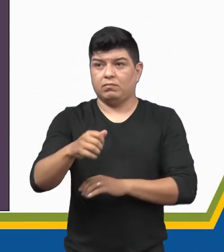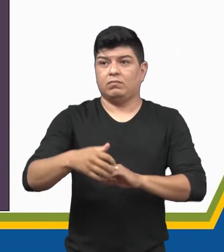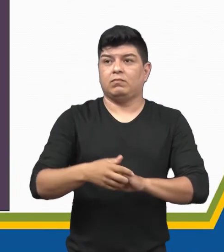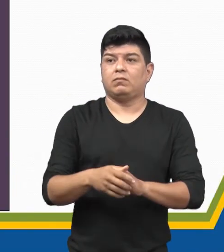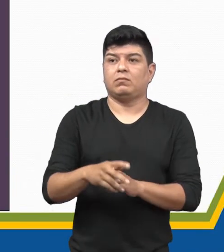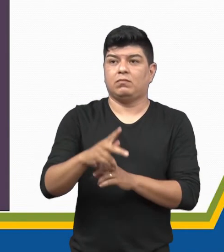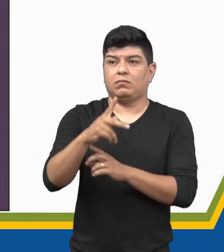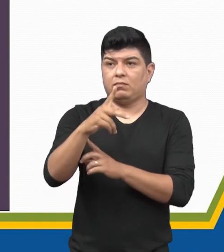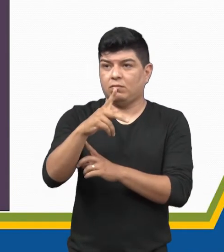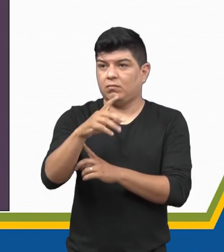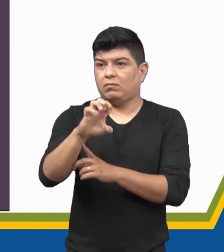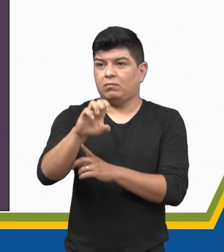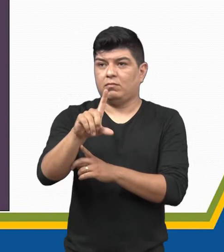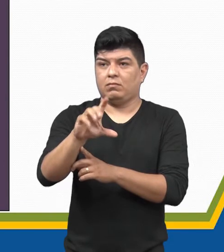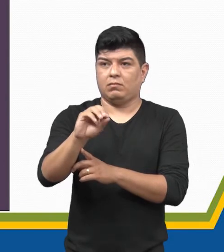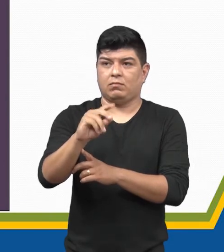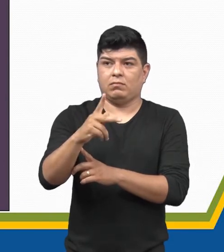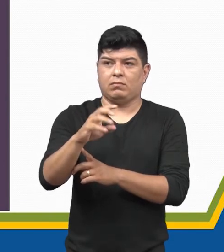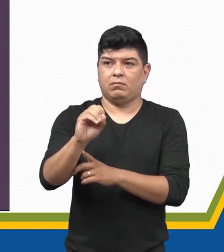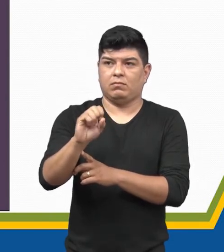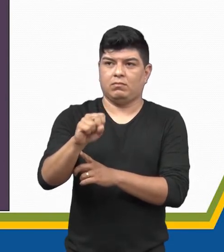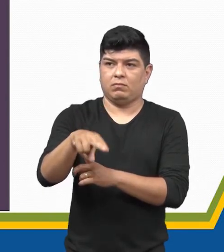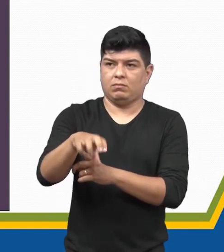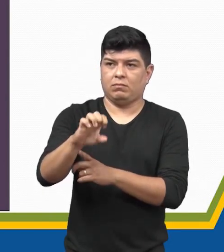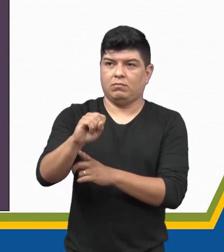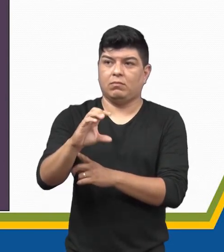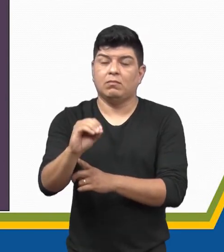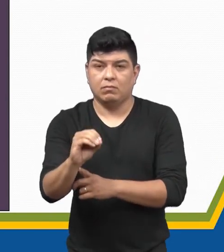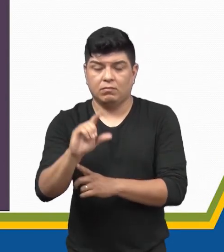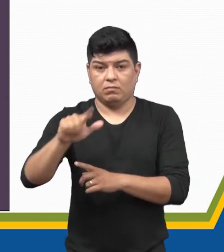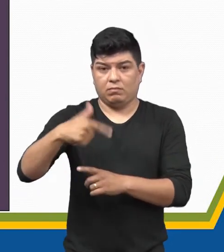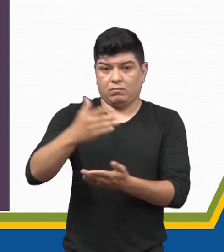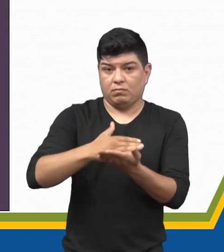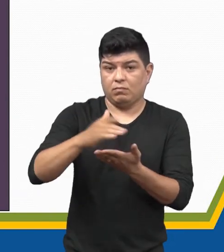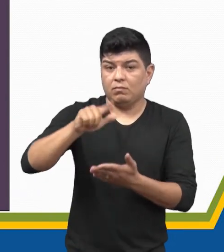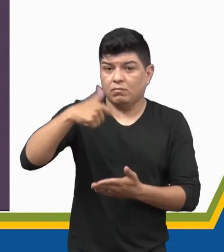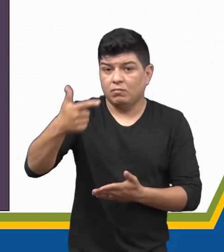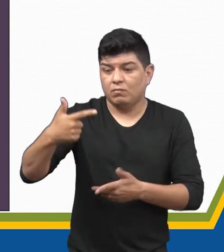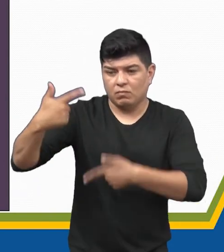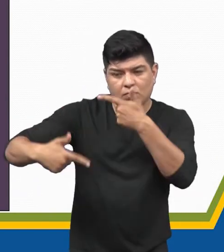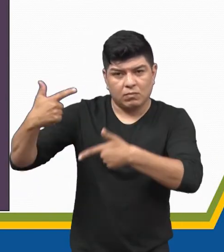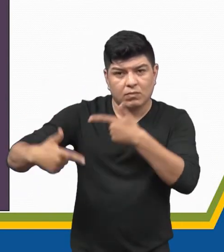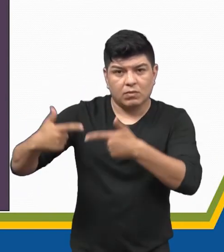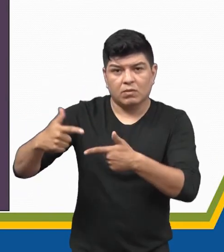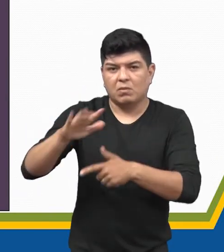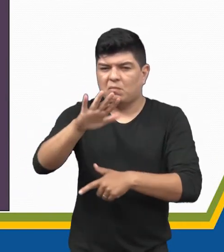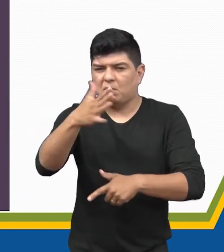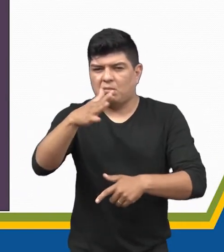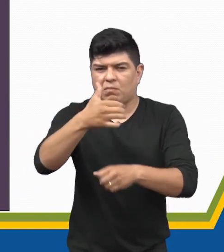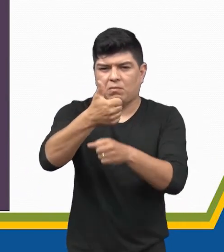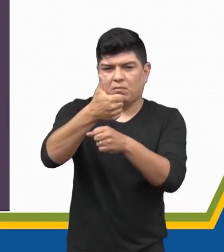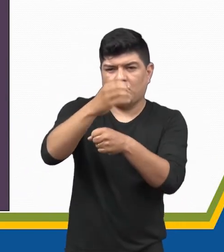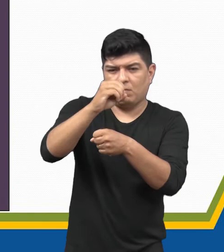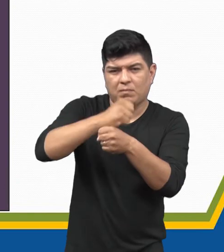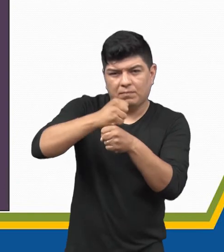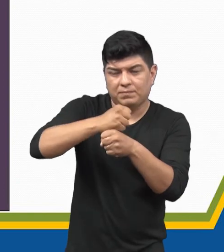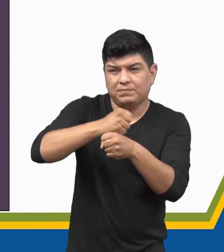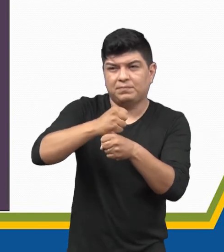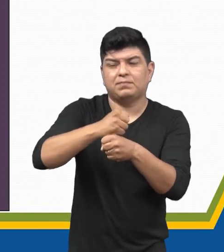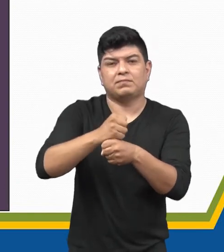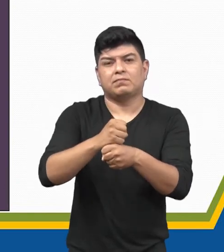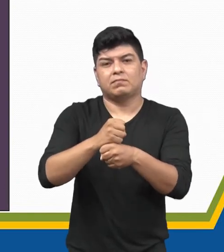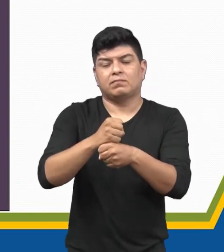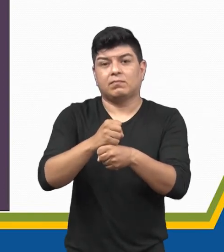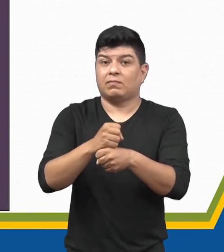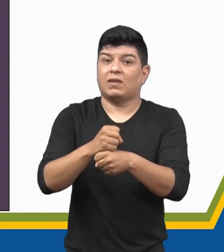Peloponeso, para se opor. Inicia, então, uma outra guerra, que durou cerca aí de 10 anos, e